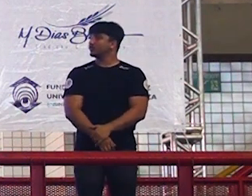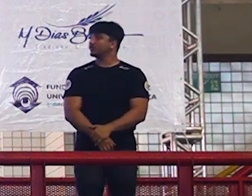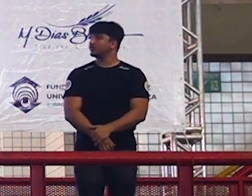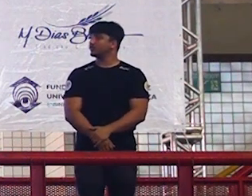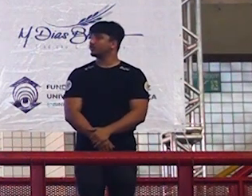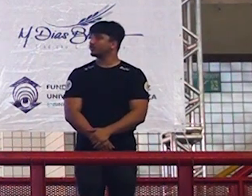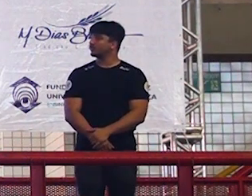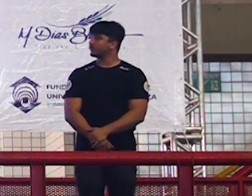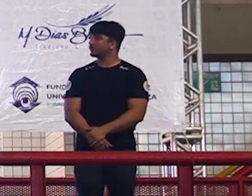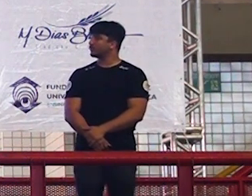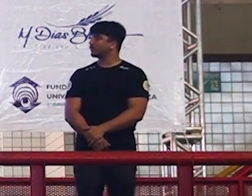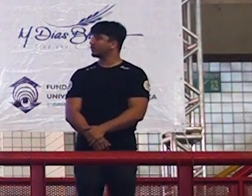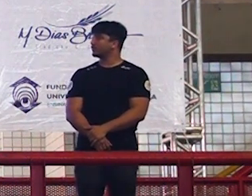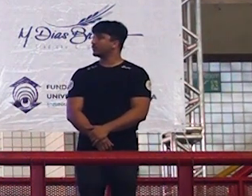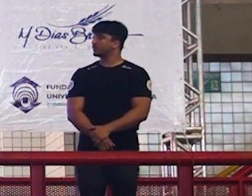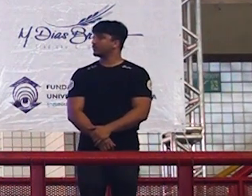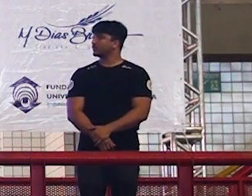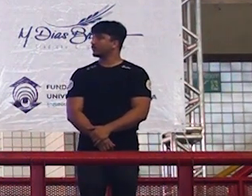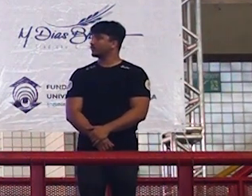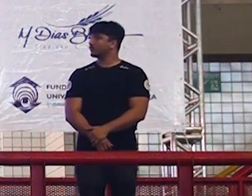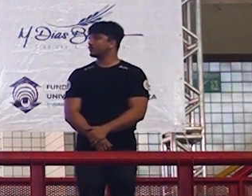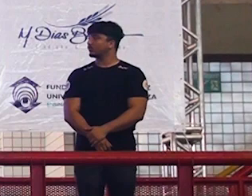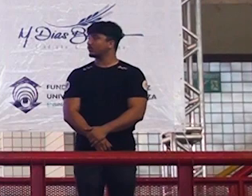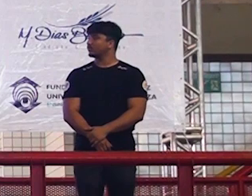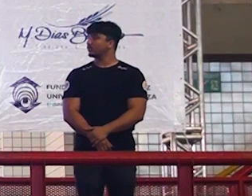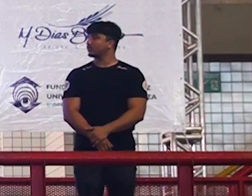Está travando aqui.